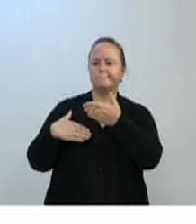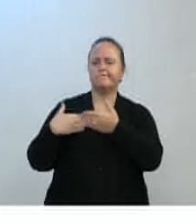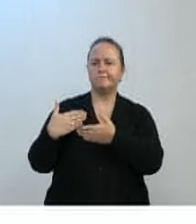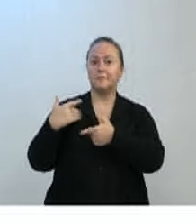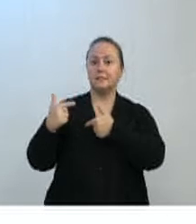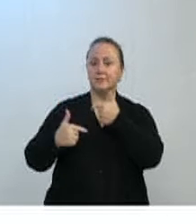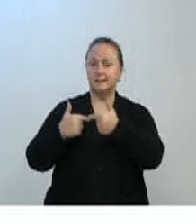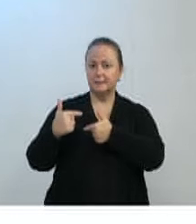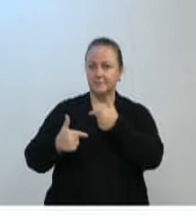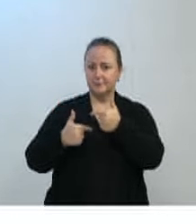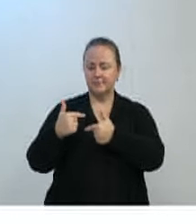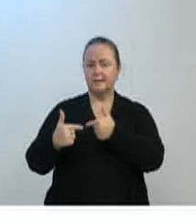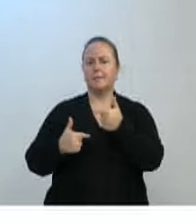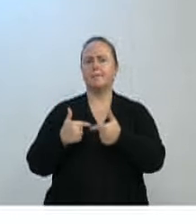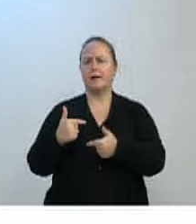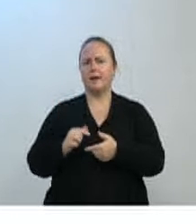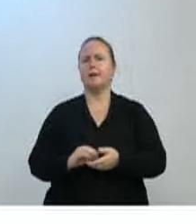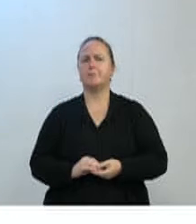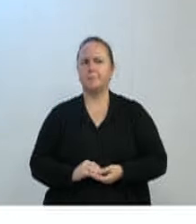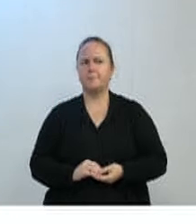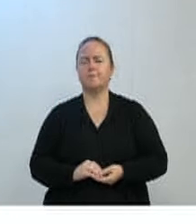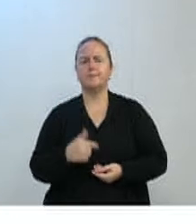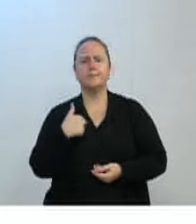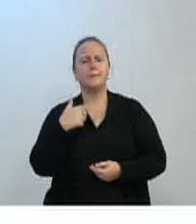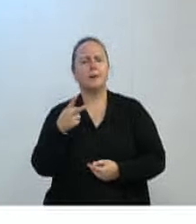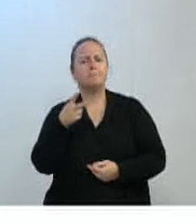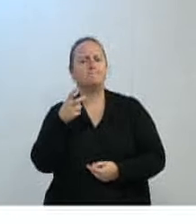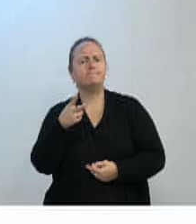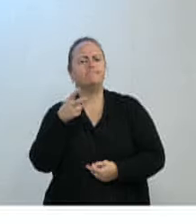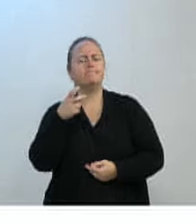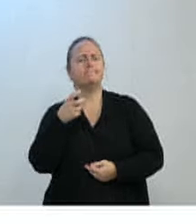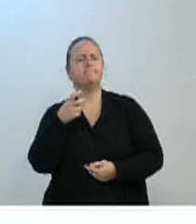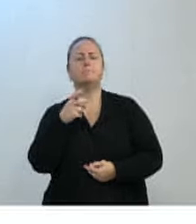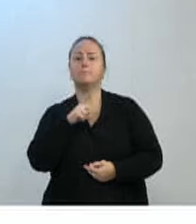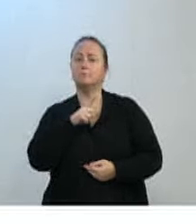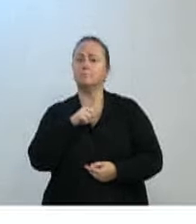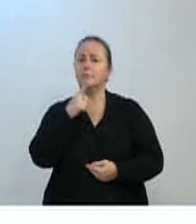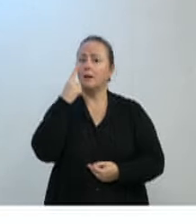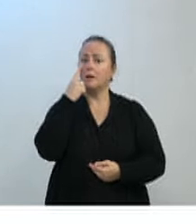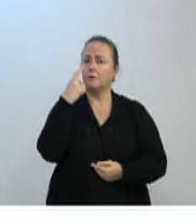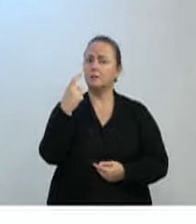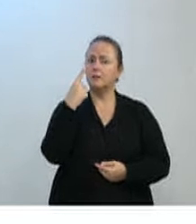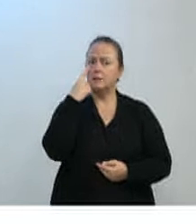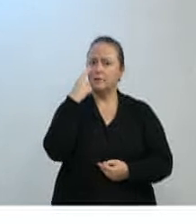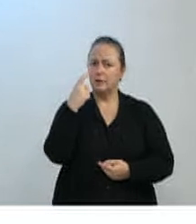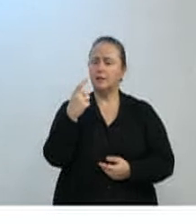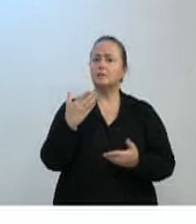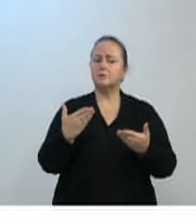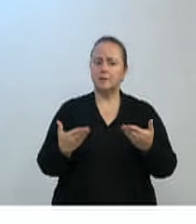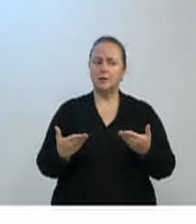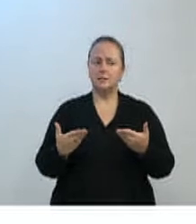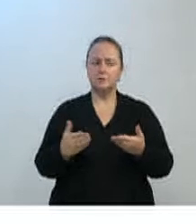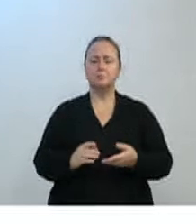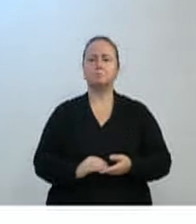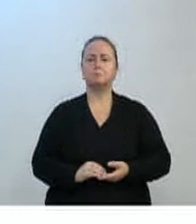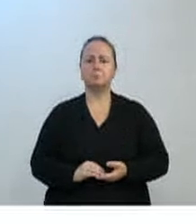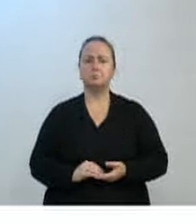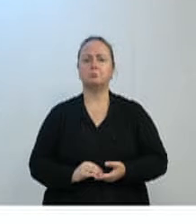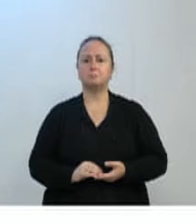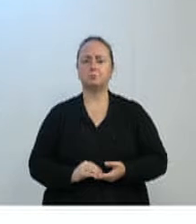finalização desse trabalho, eu percebi assim, que tinham coisas bastante interessantes a respeito da nossa...